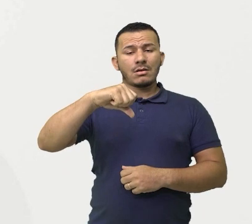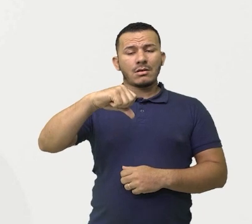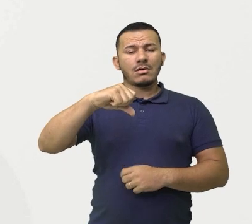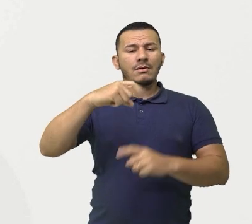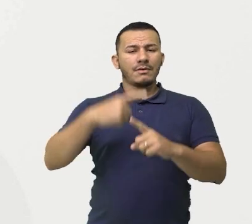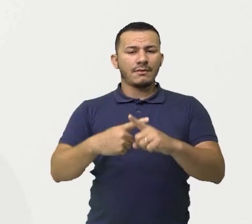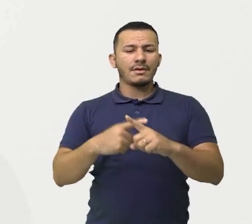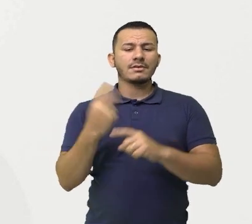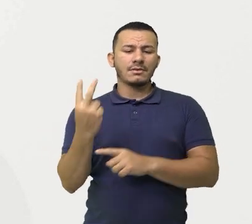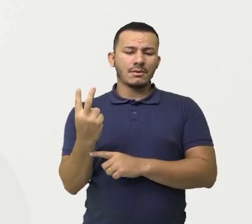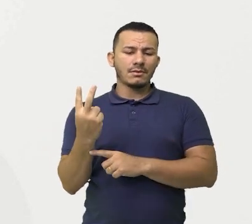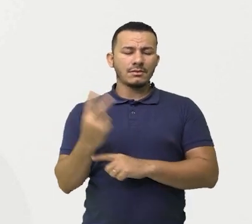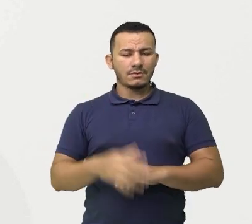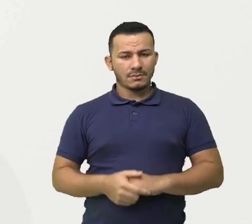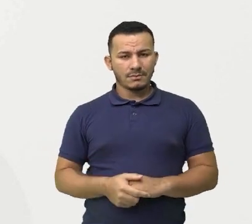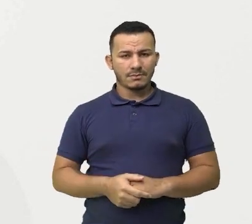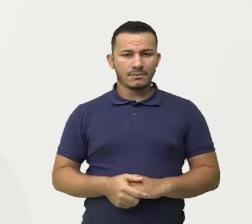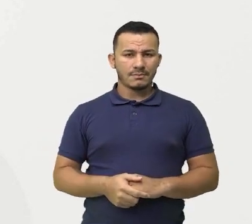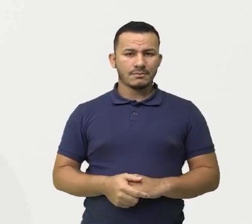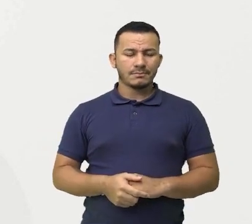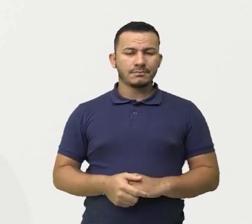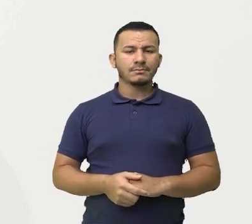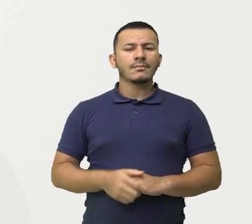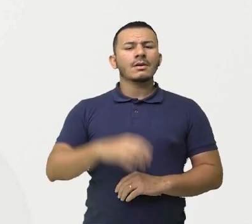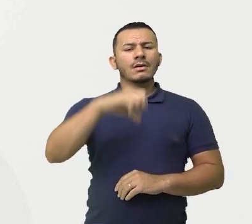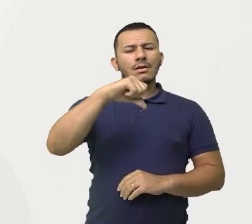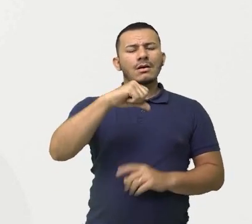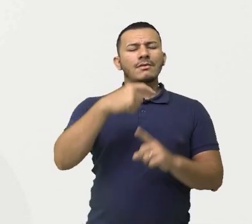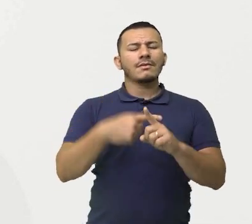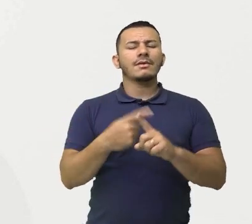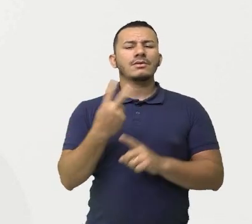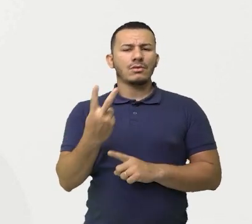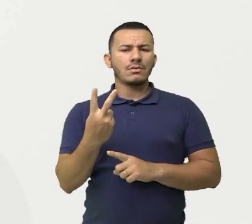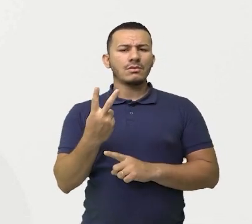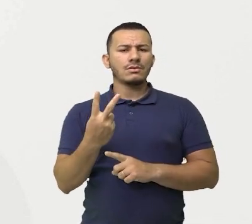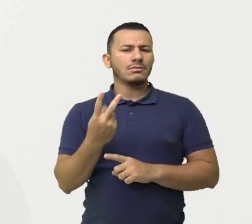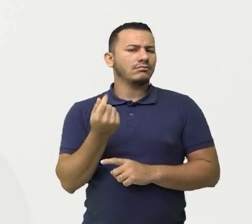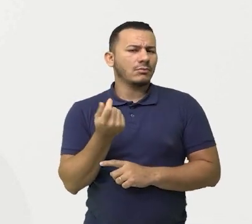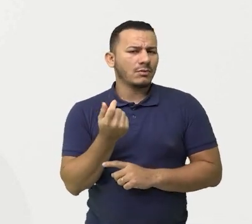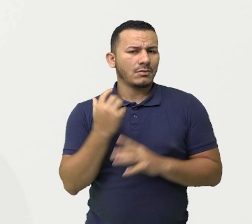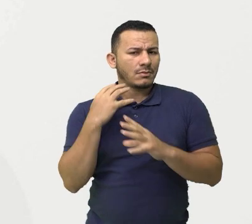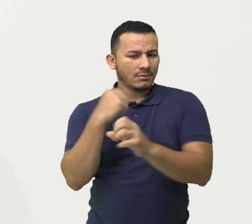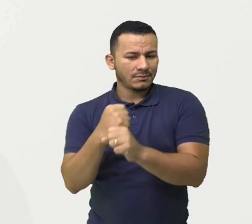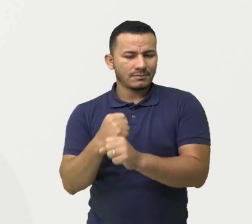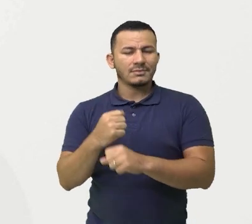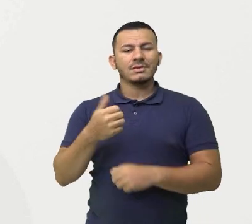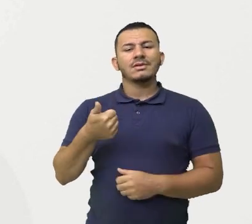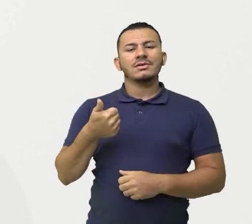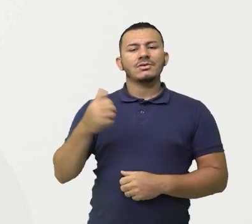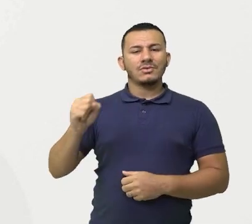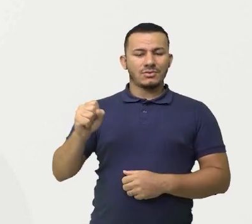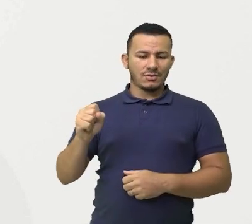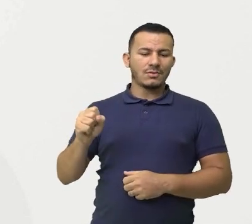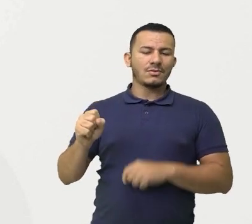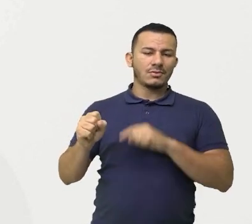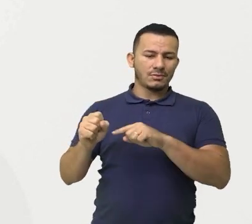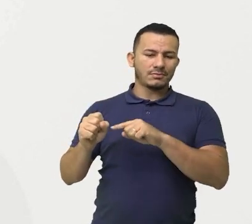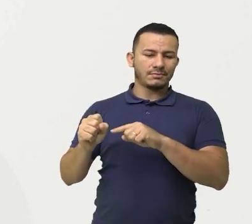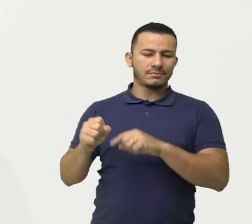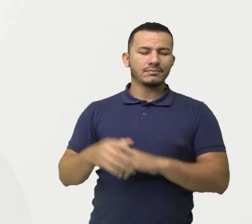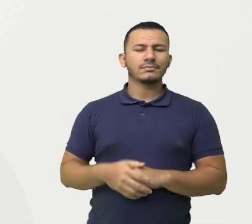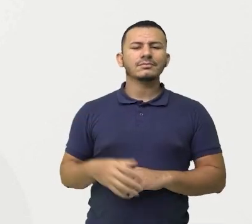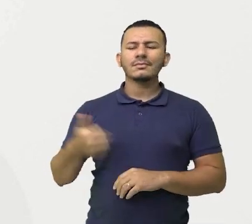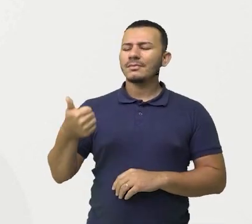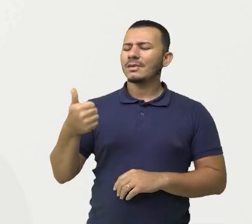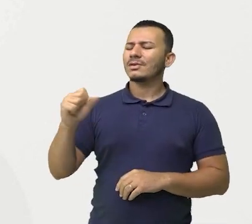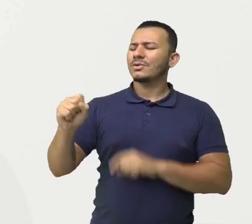vezes 2. E aí 9 vezes 2 é 18. O que